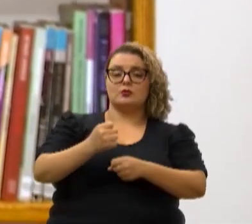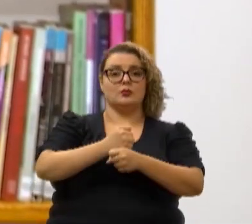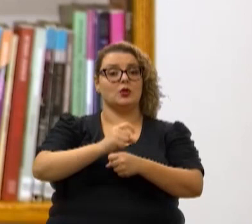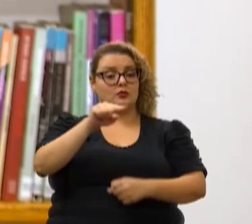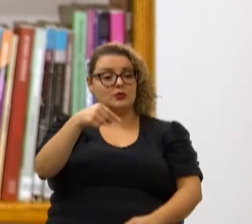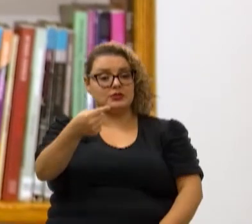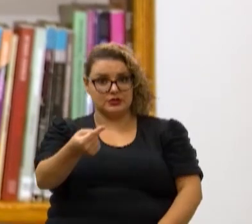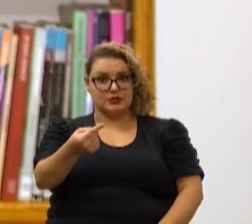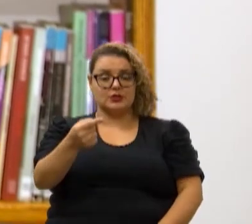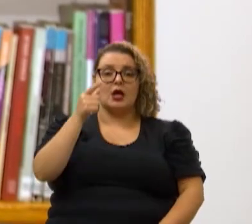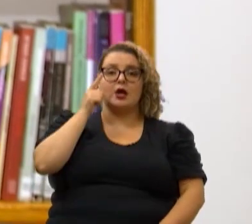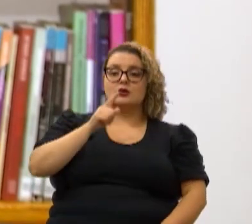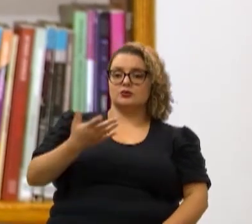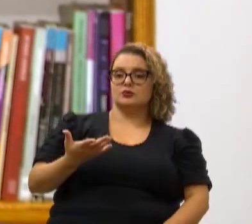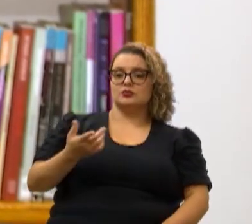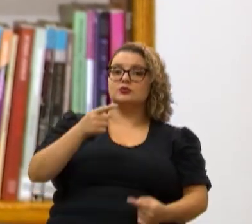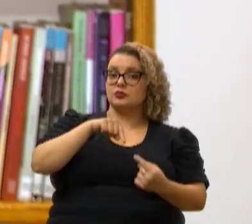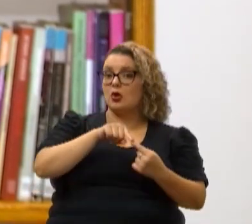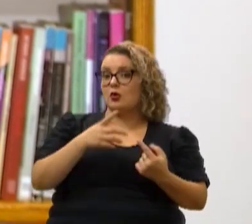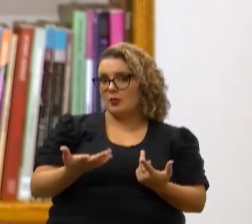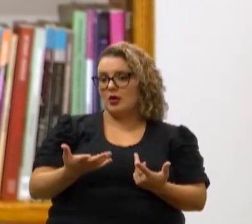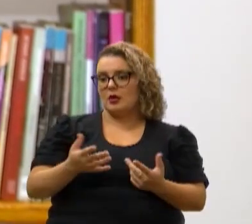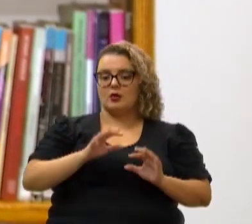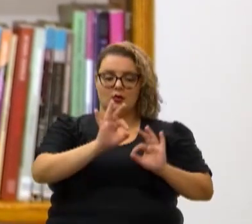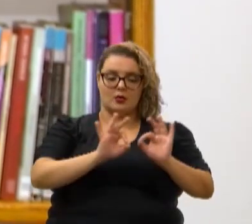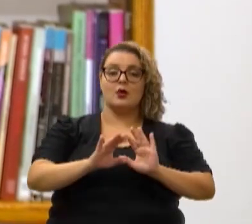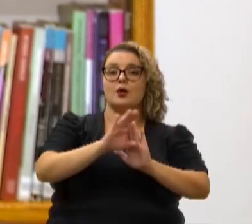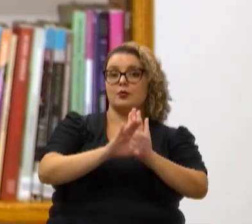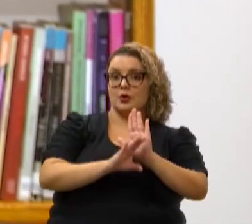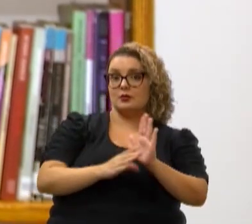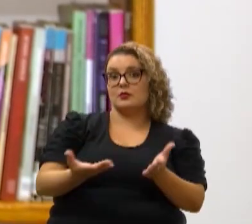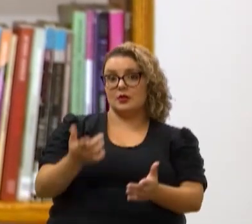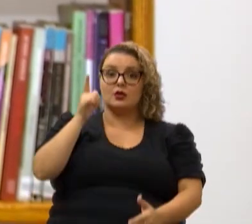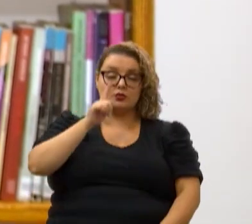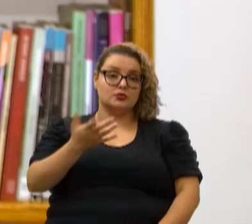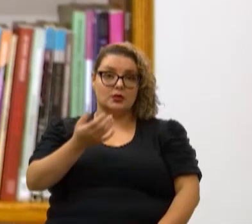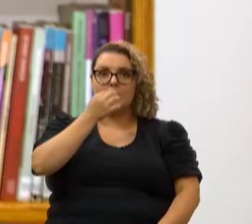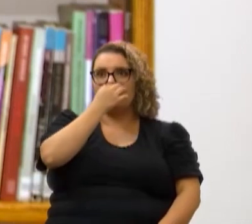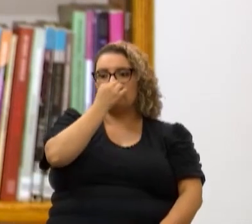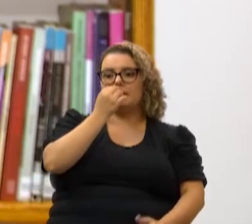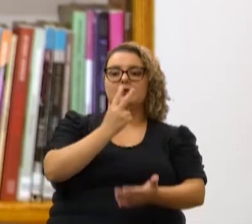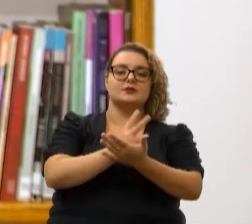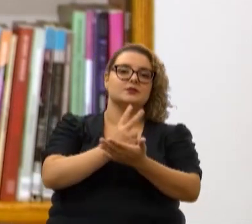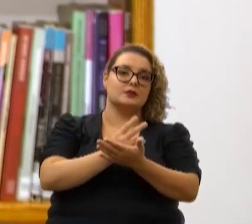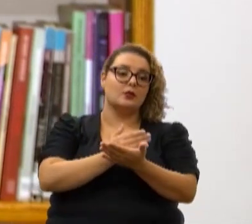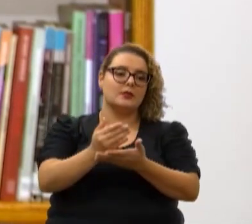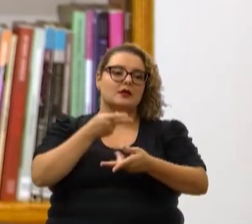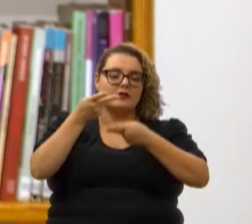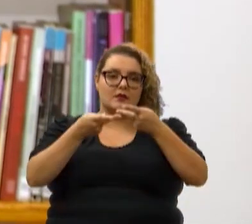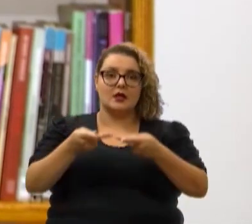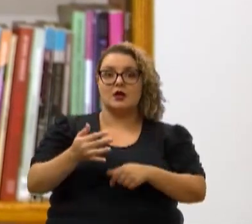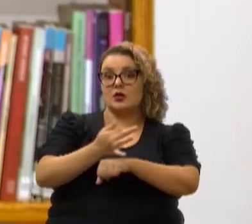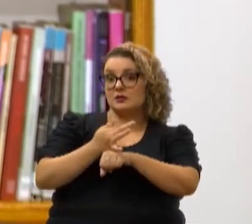ano seguinte você consiga atingir tudo que você se programou a atingir, né? Então, eu sempre gosto de começar falando